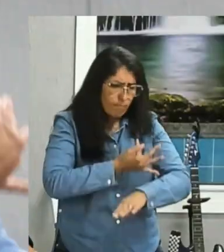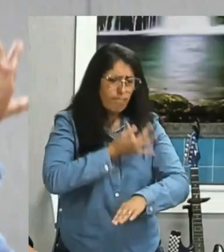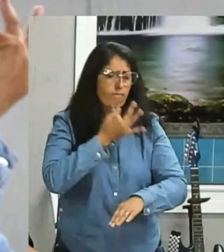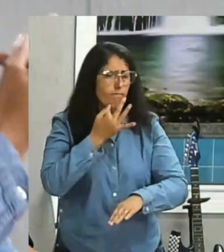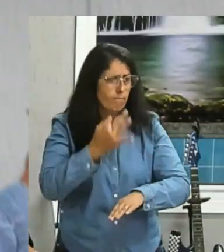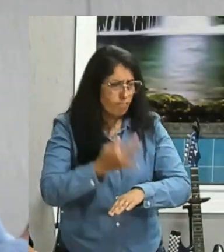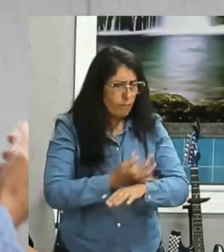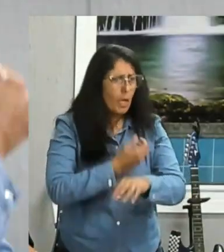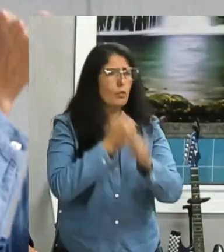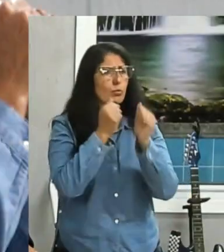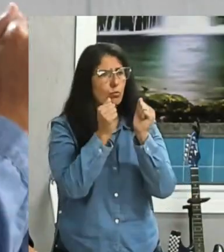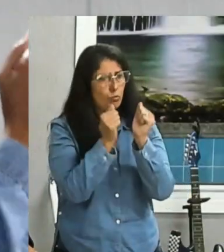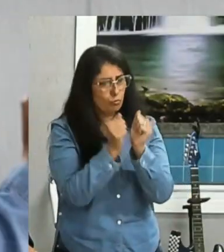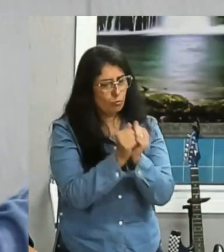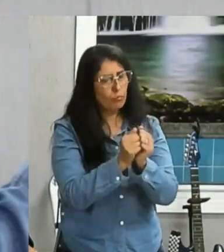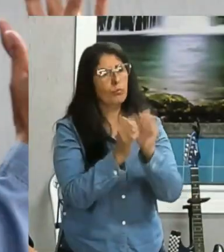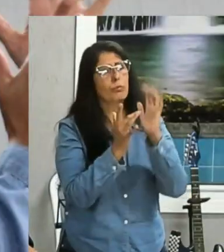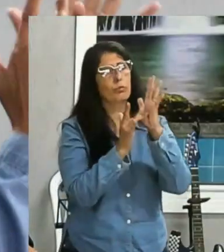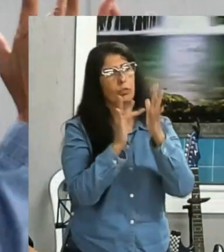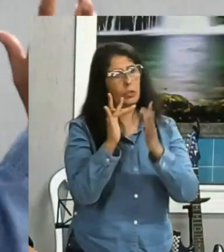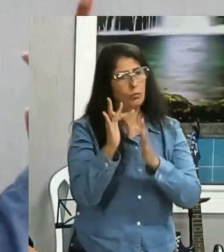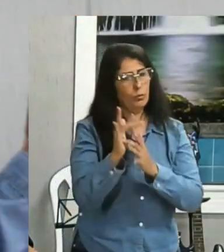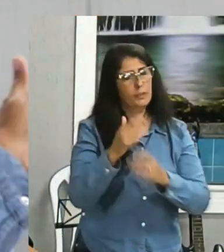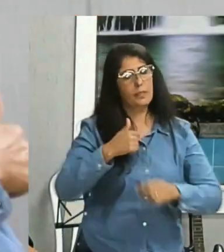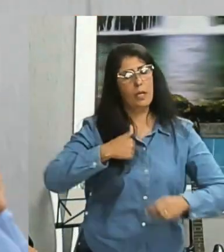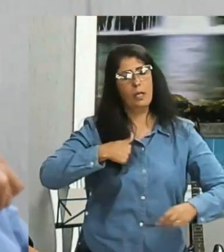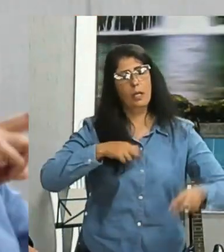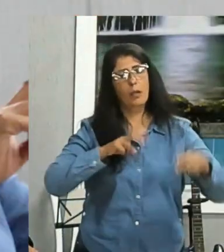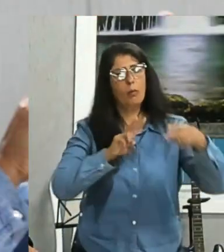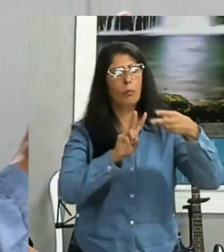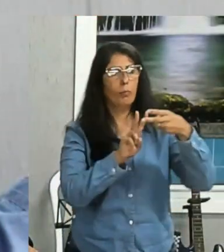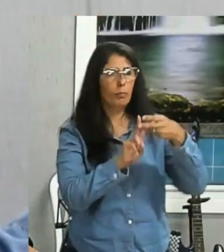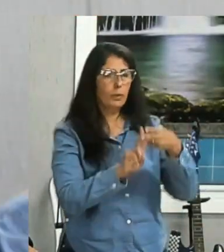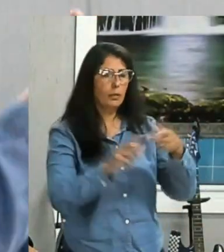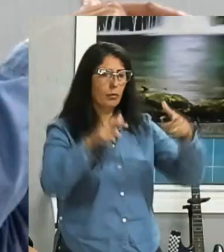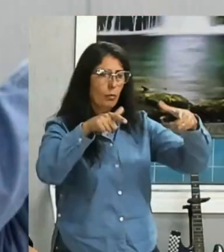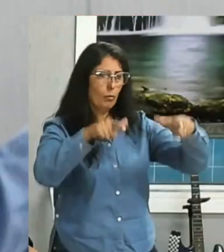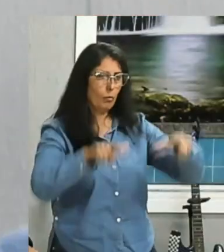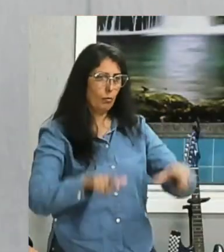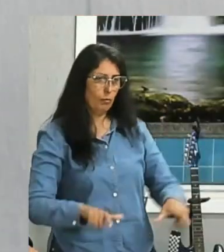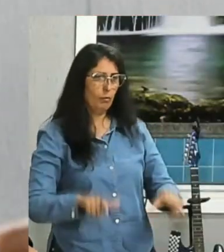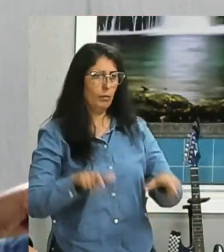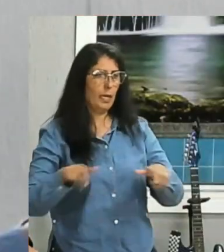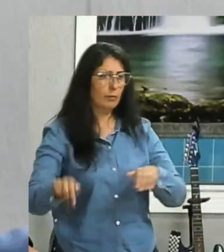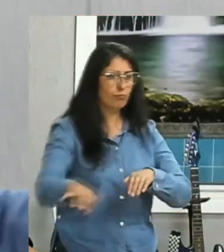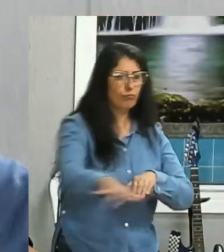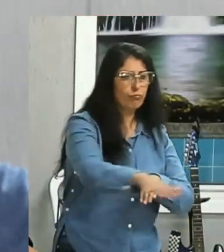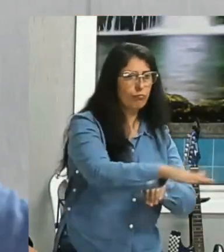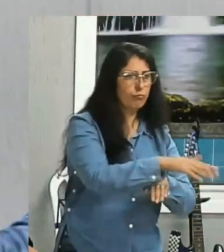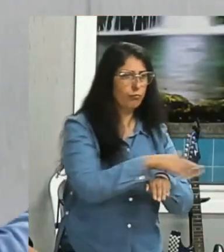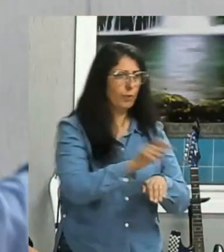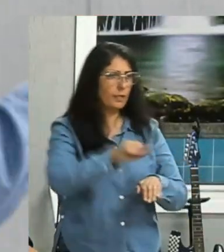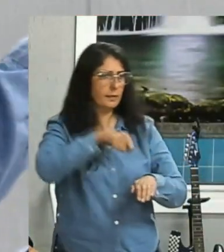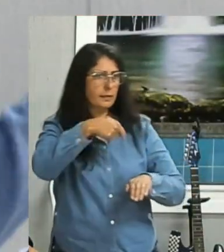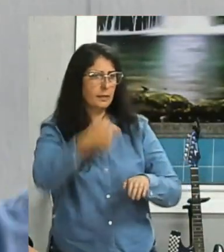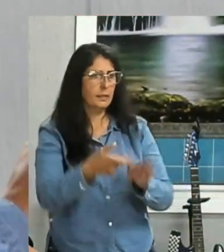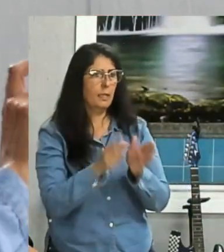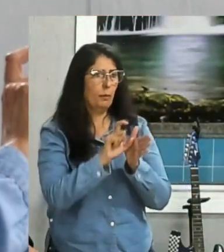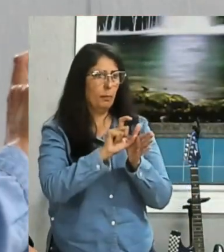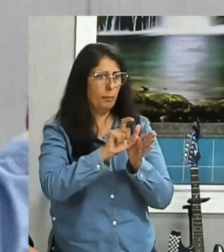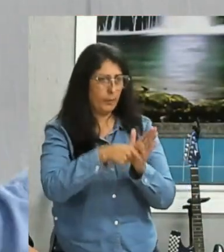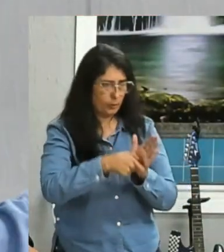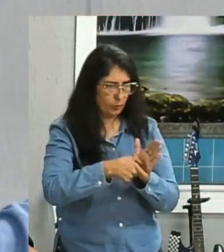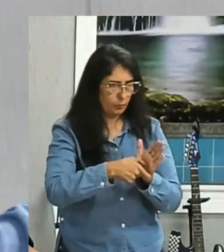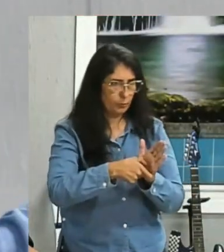Jesus, achei-me na ilha chamada Patmos, por causa da palavra de